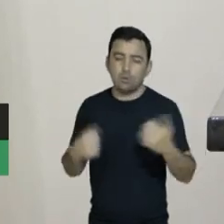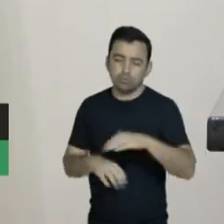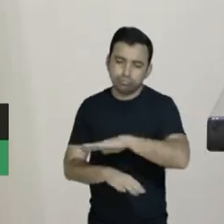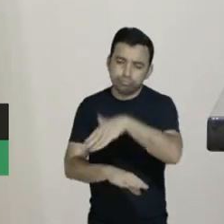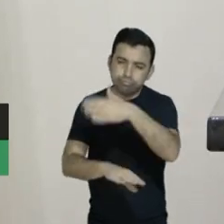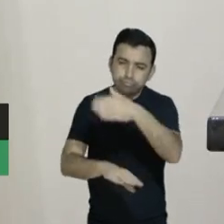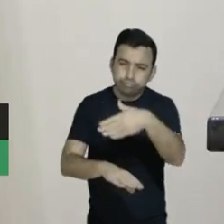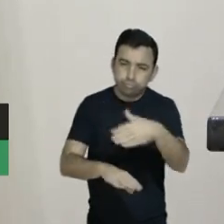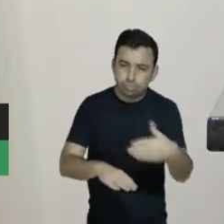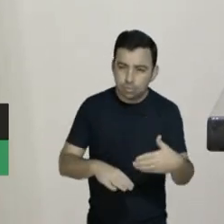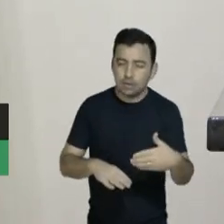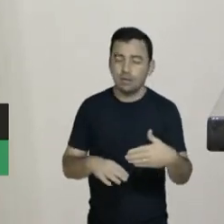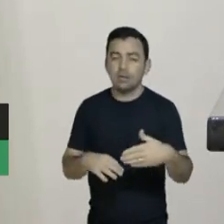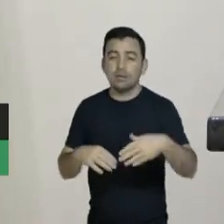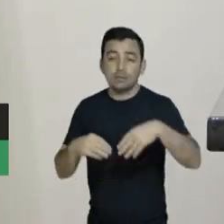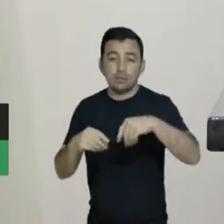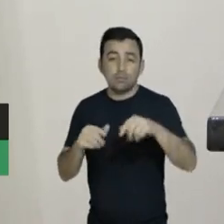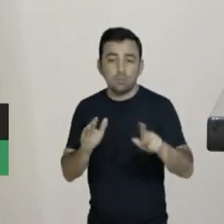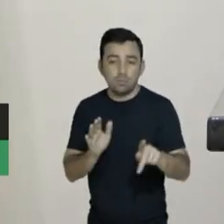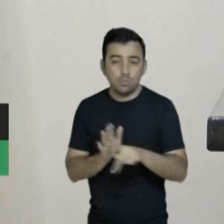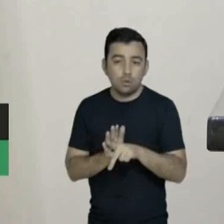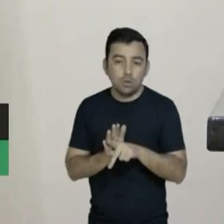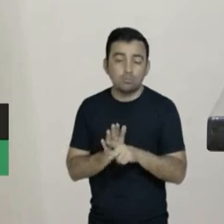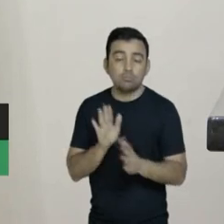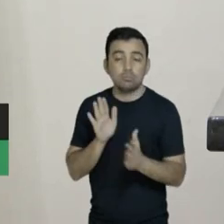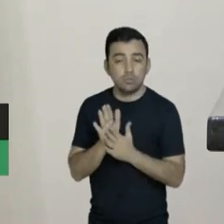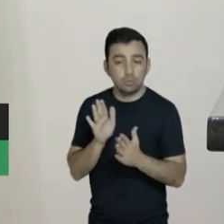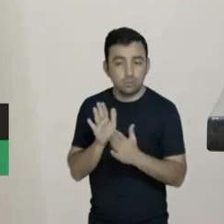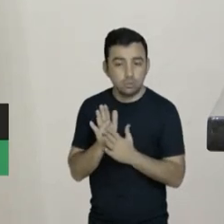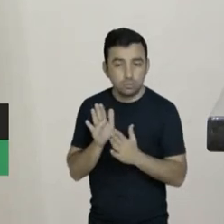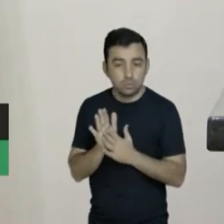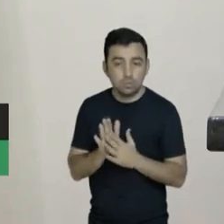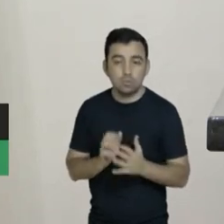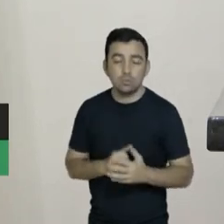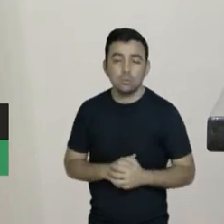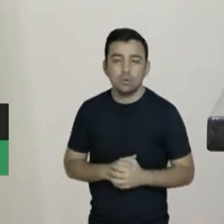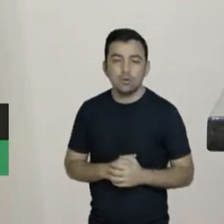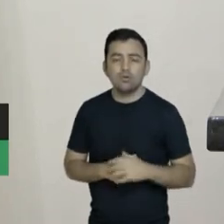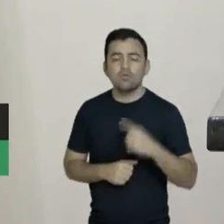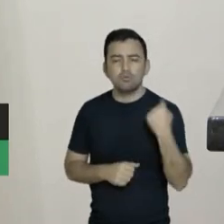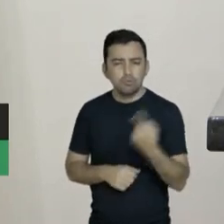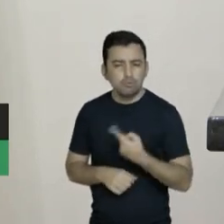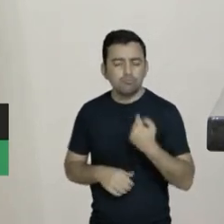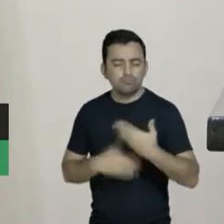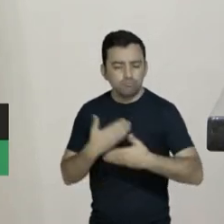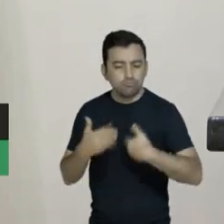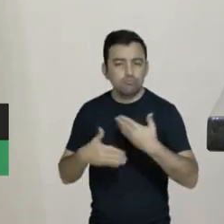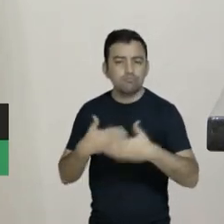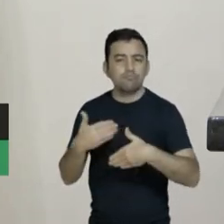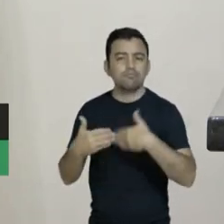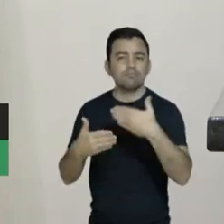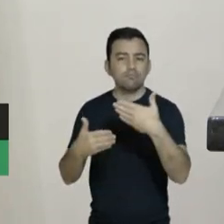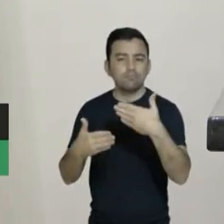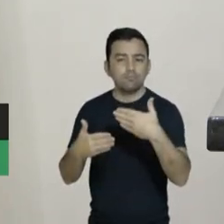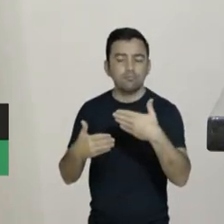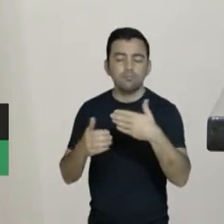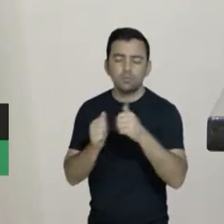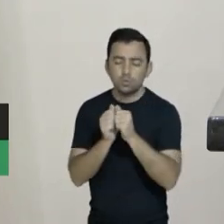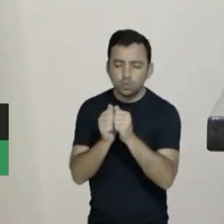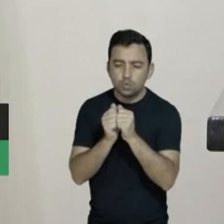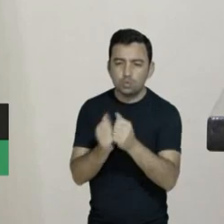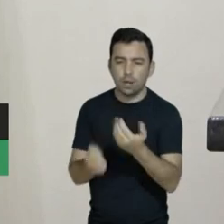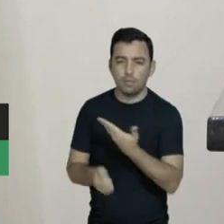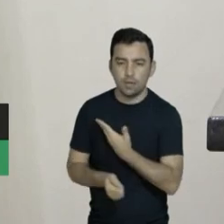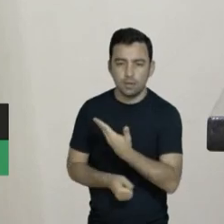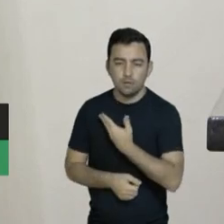da terra do deputado proponente disso, em que nós construímos também lá com o Cresce amizades fortes,